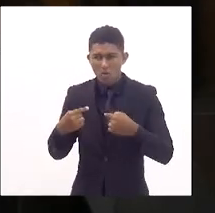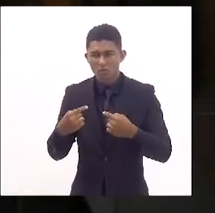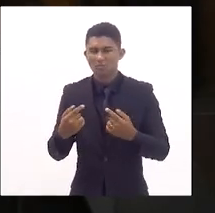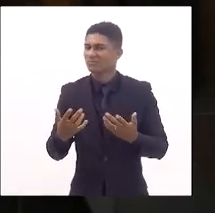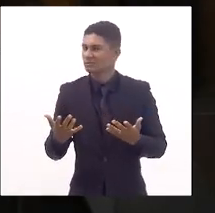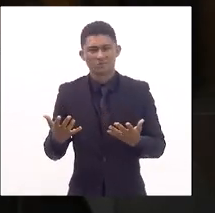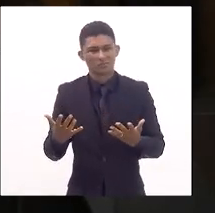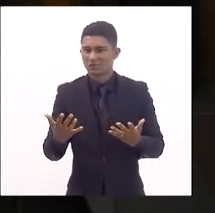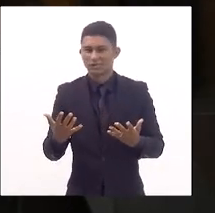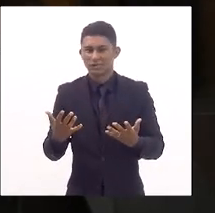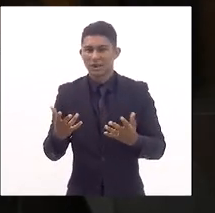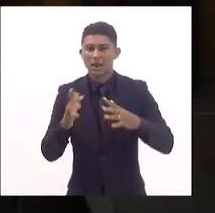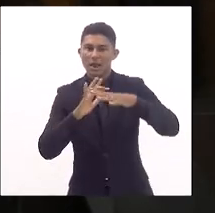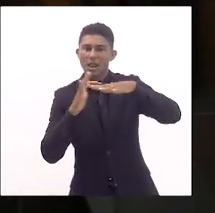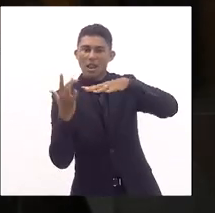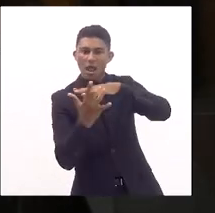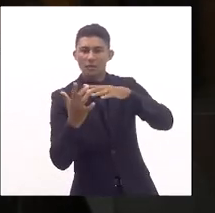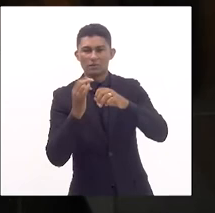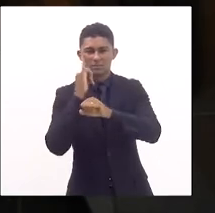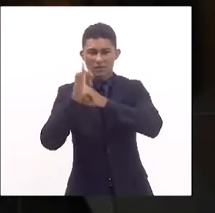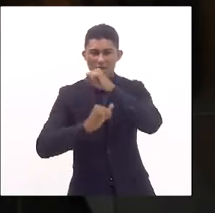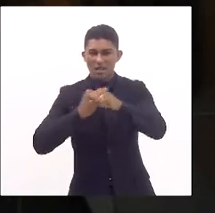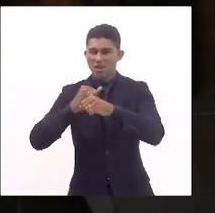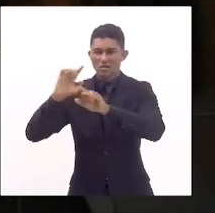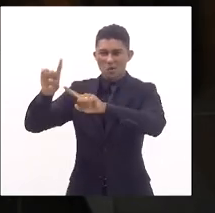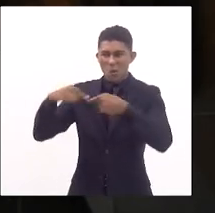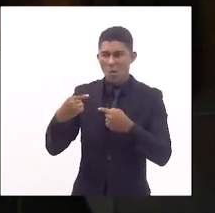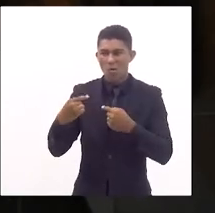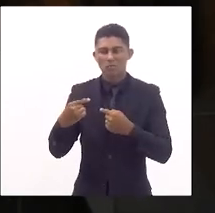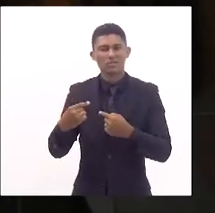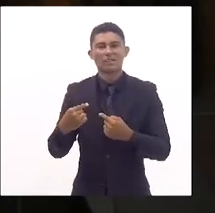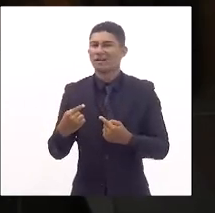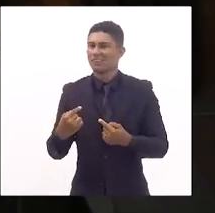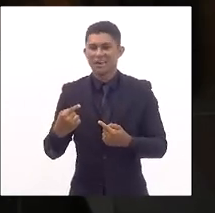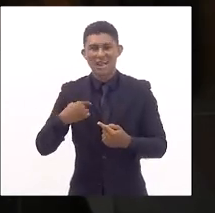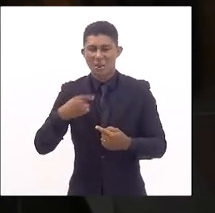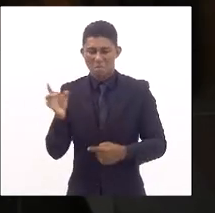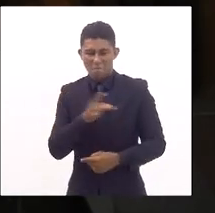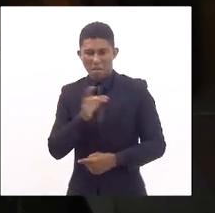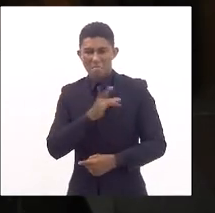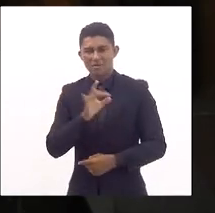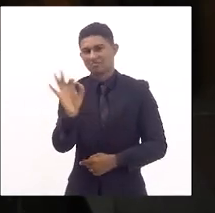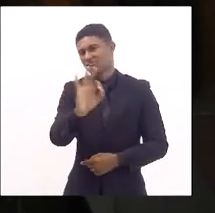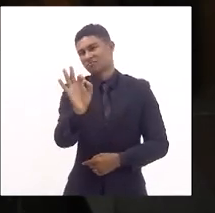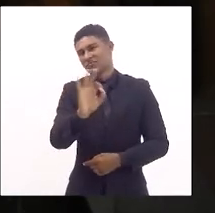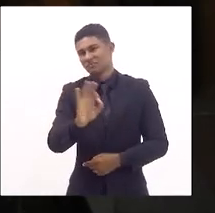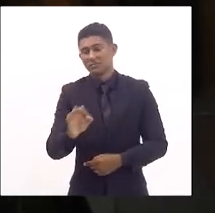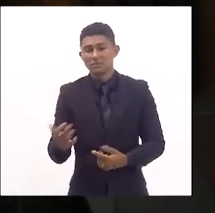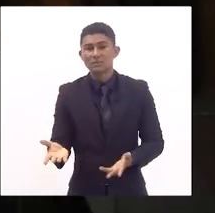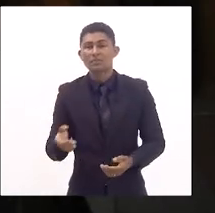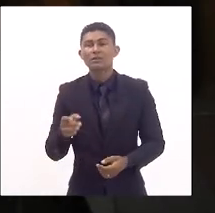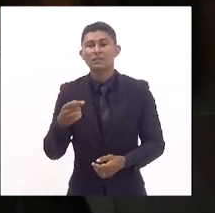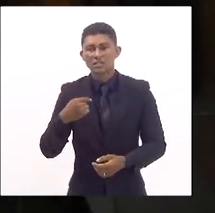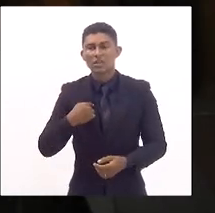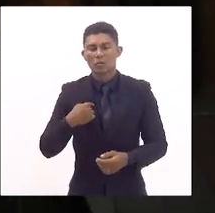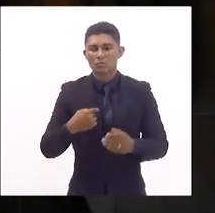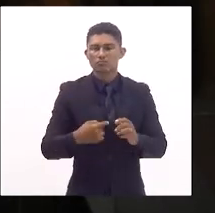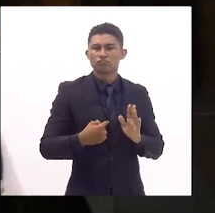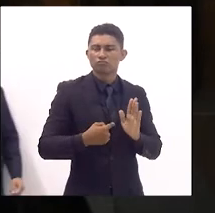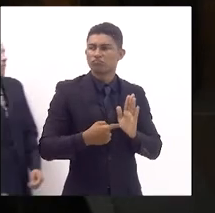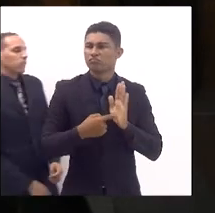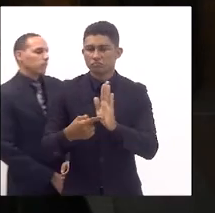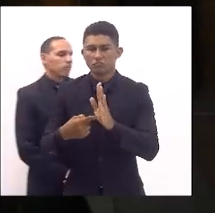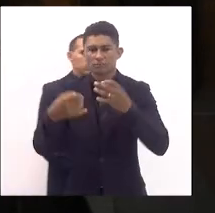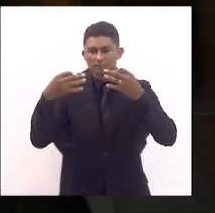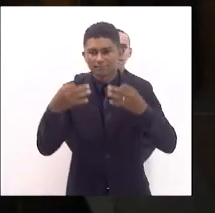na internet não vai me dar pelo contrário vou mostrar a cada vez mais quem realmente são aqueles que estão na frente da prefeitura